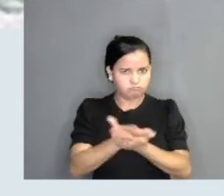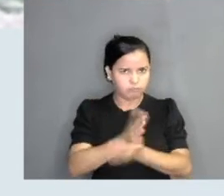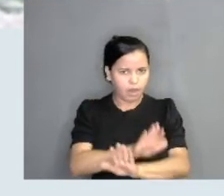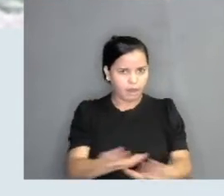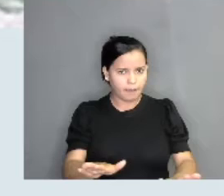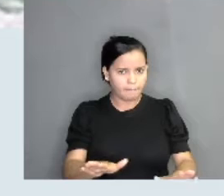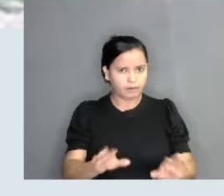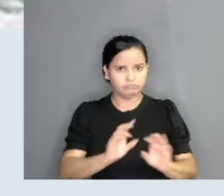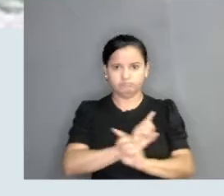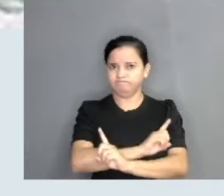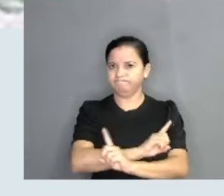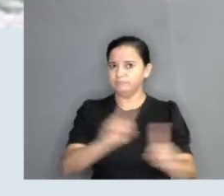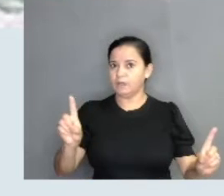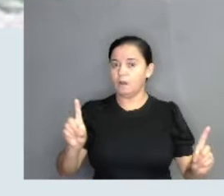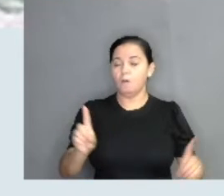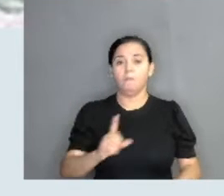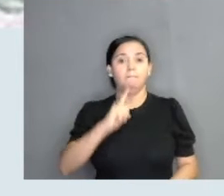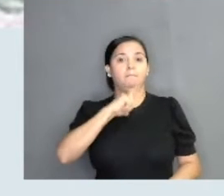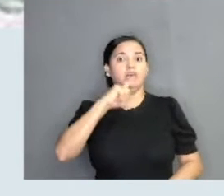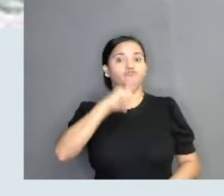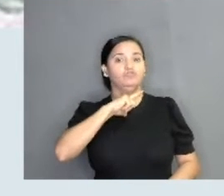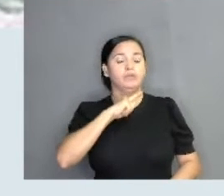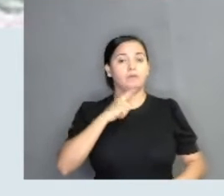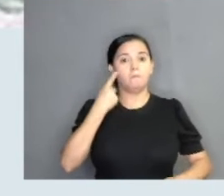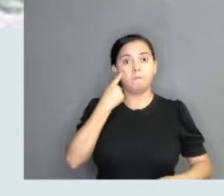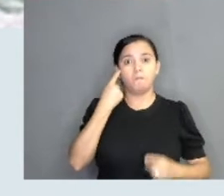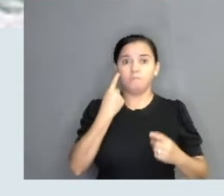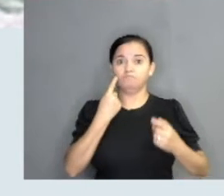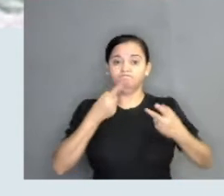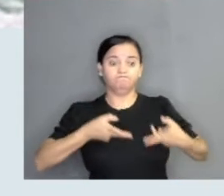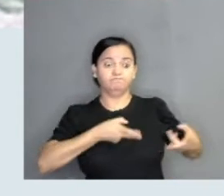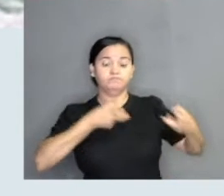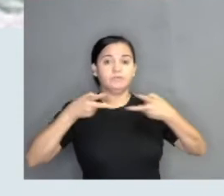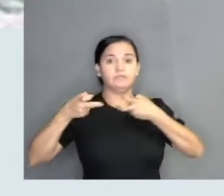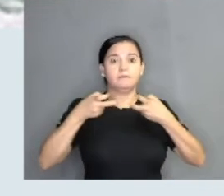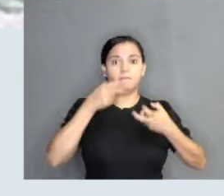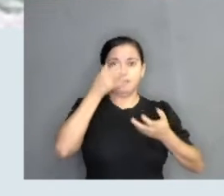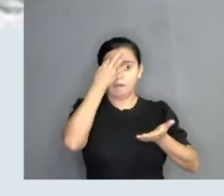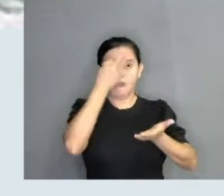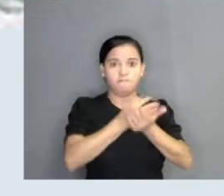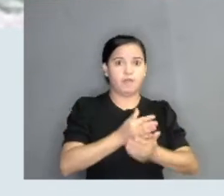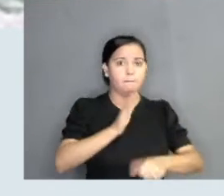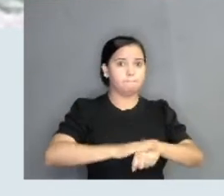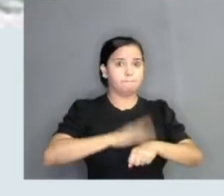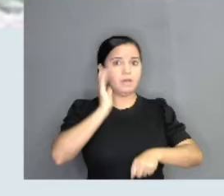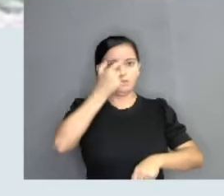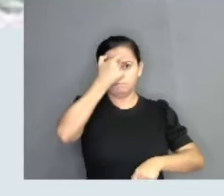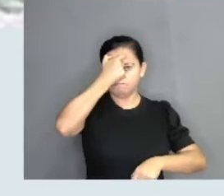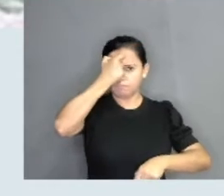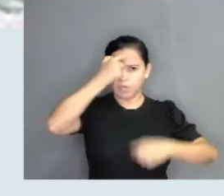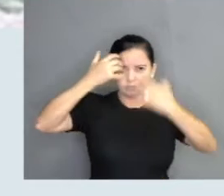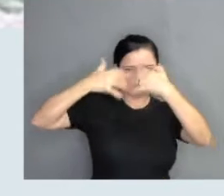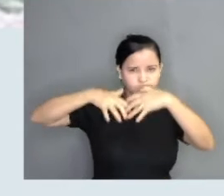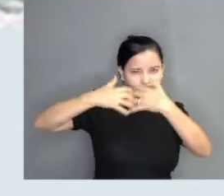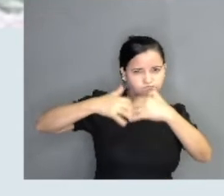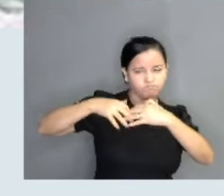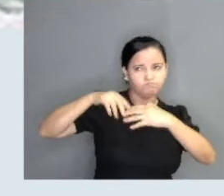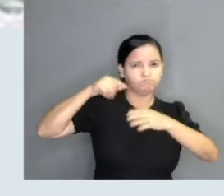olhar sobre a fé de forma mais racional, de uma forma mais